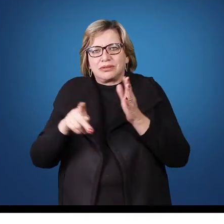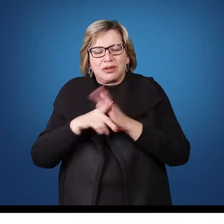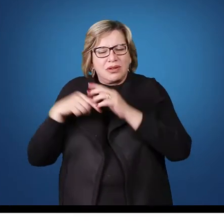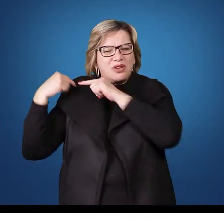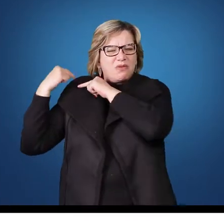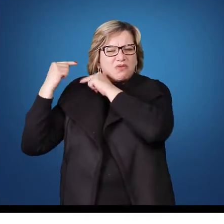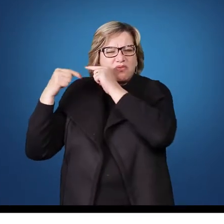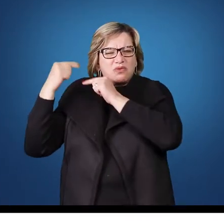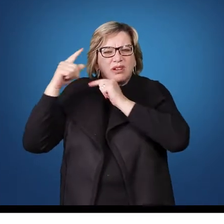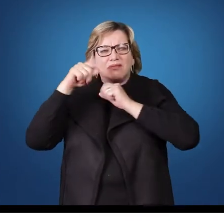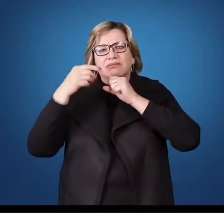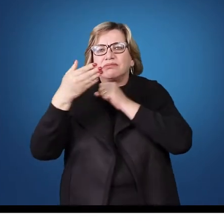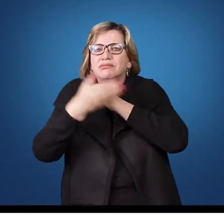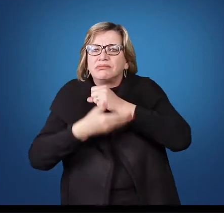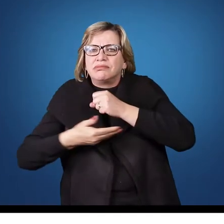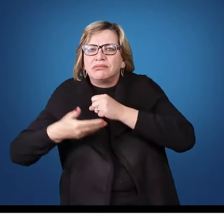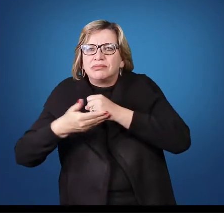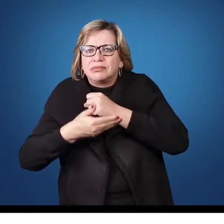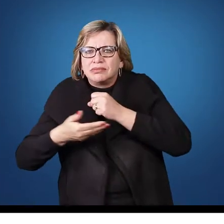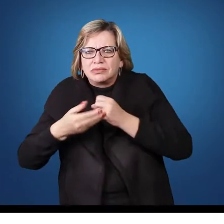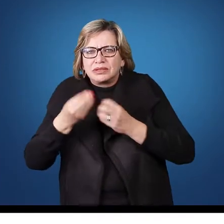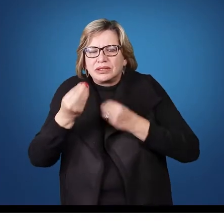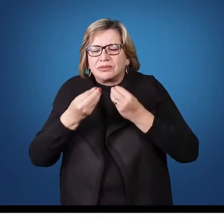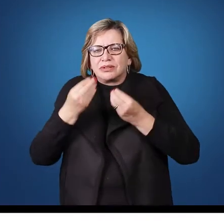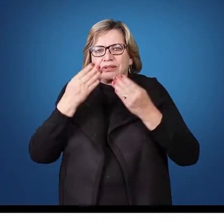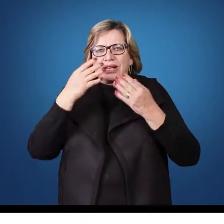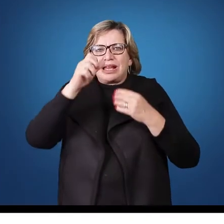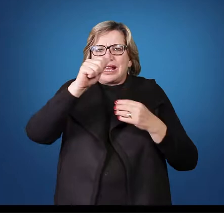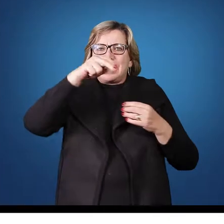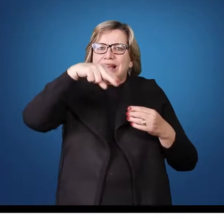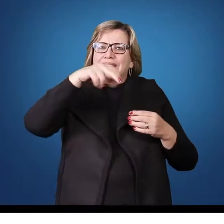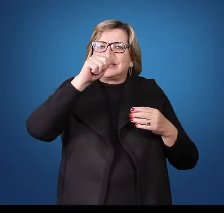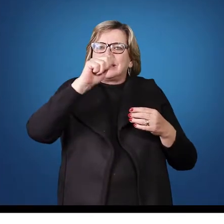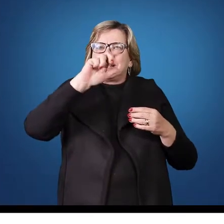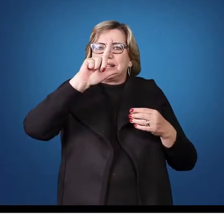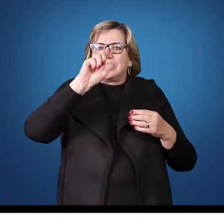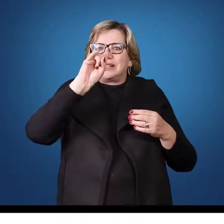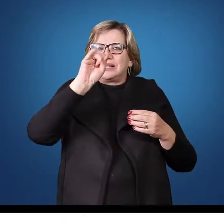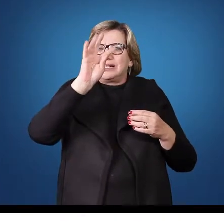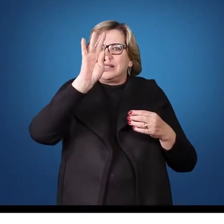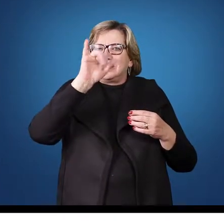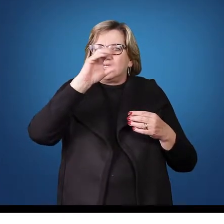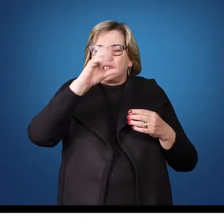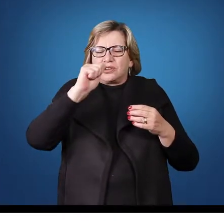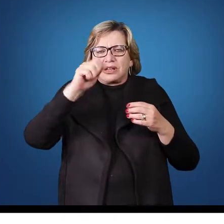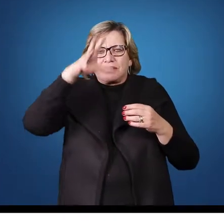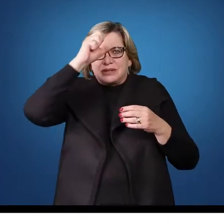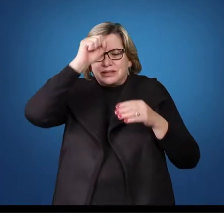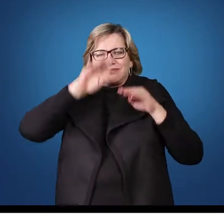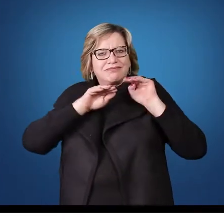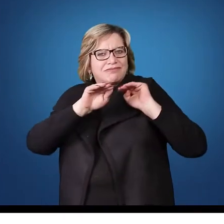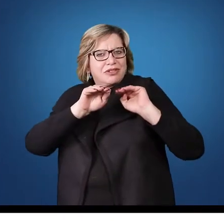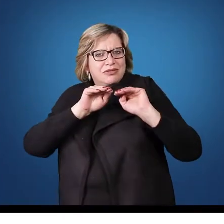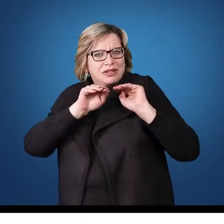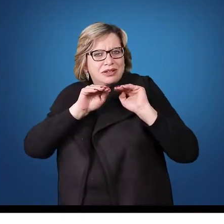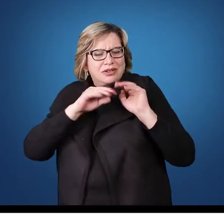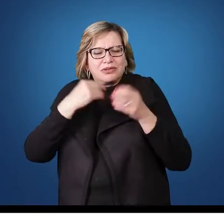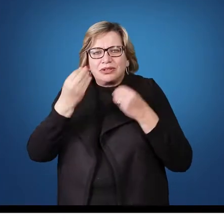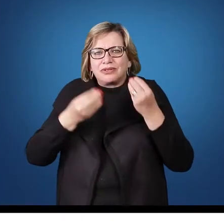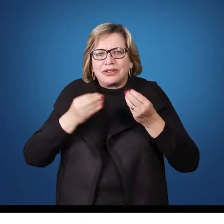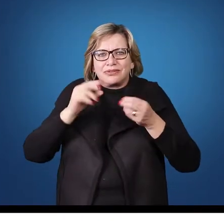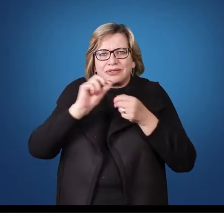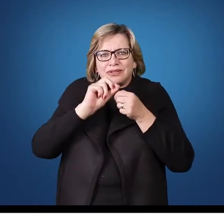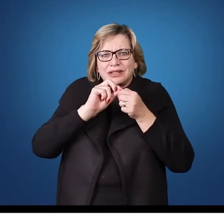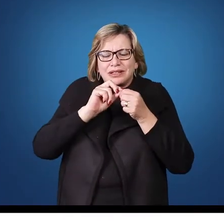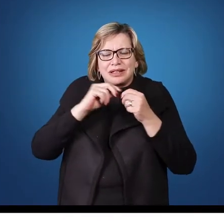longa data, eles são baseados em processos analíticos, em aprendizagem de movimentos. E na hora que eu vou colocar no jogo, é muito difícil que um